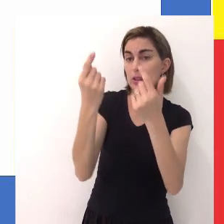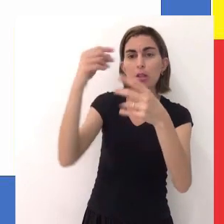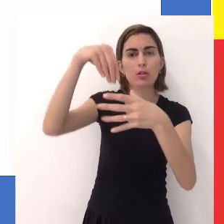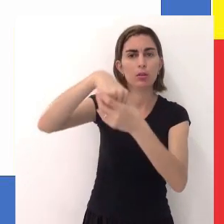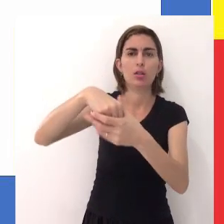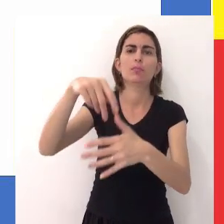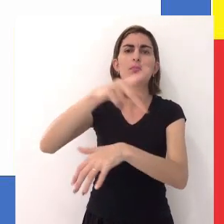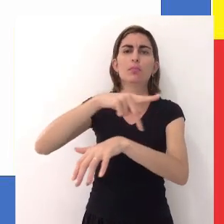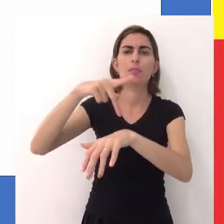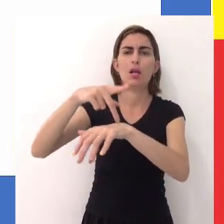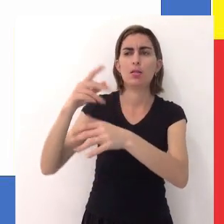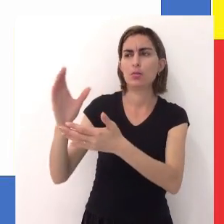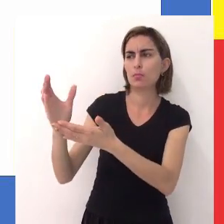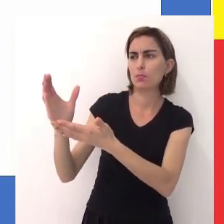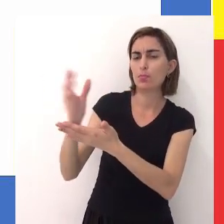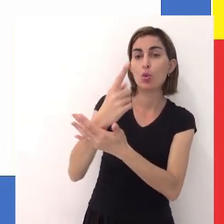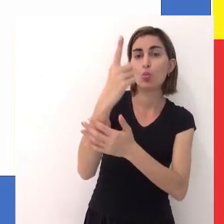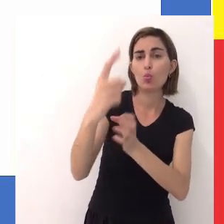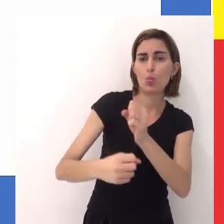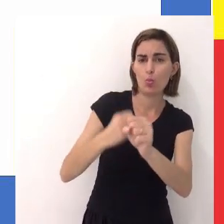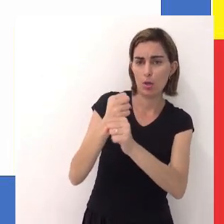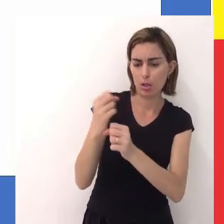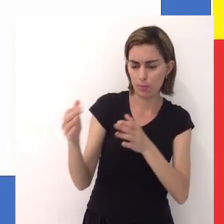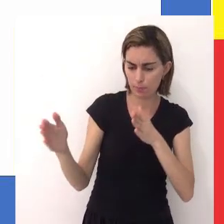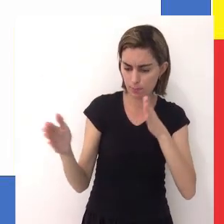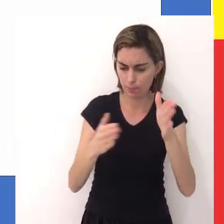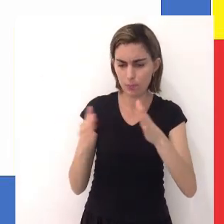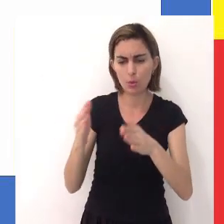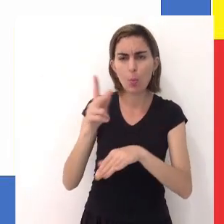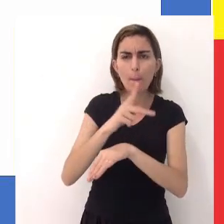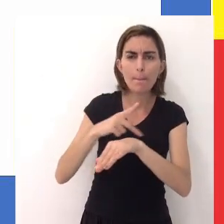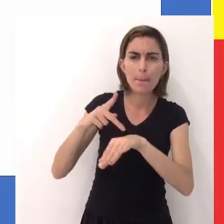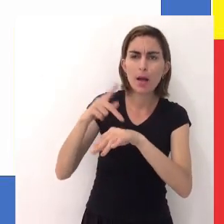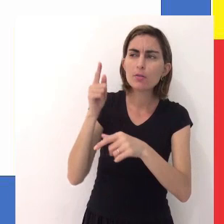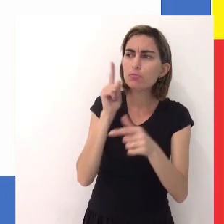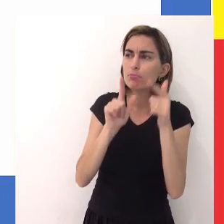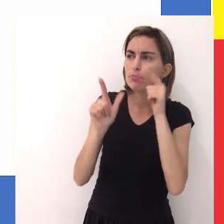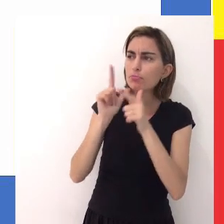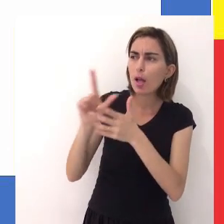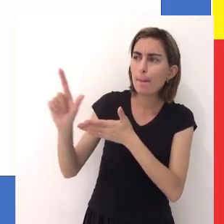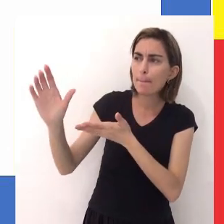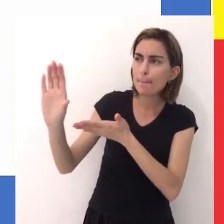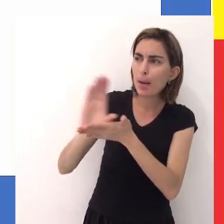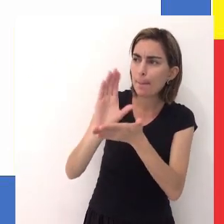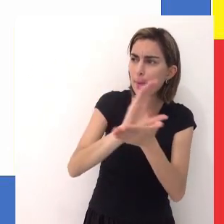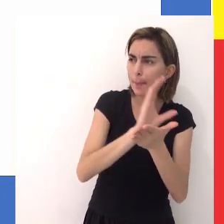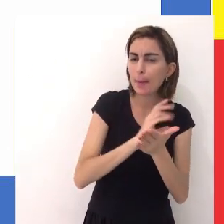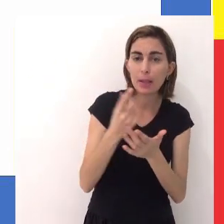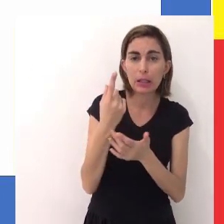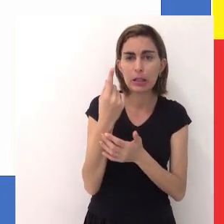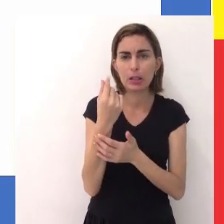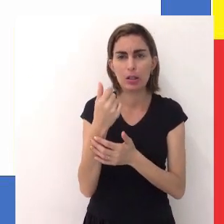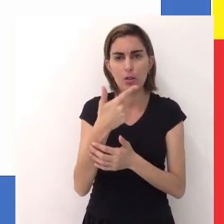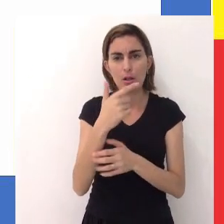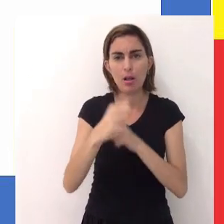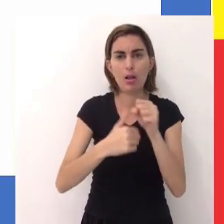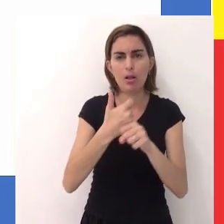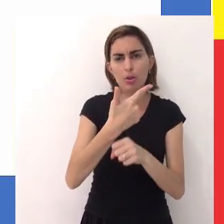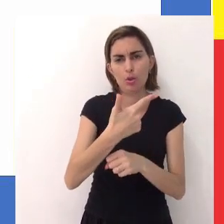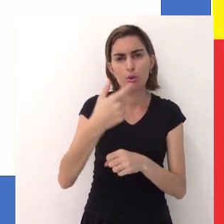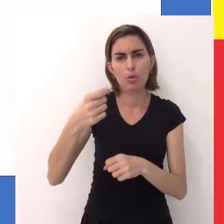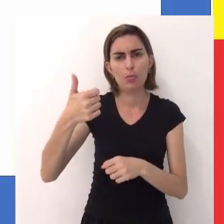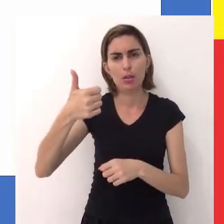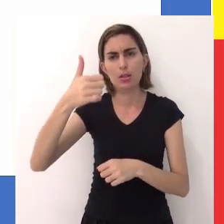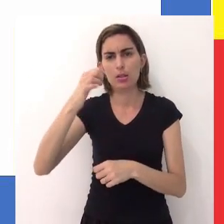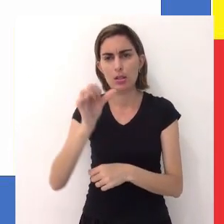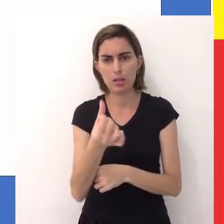reproduzido de um país dentro de um ano, tá? Então vocês observam aí, esse é um gráfico de 2016, tá? Mostra aí a